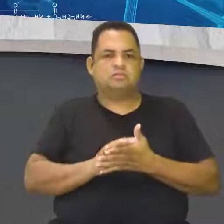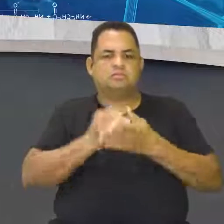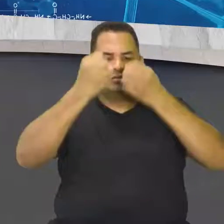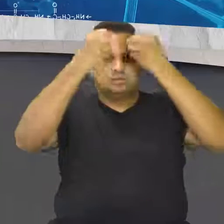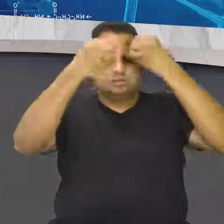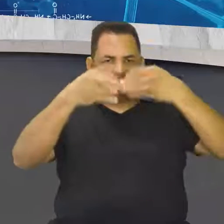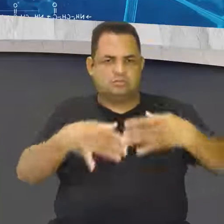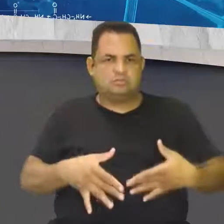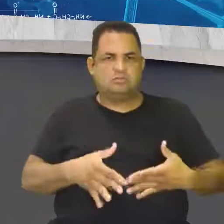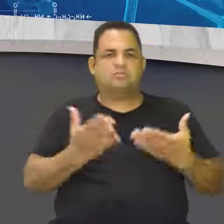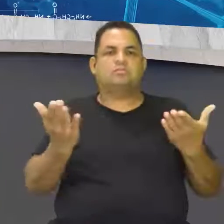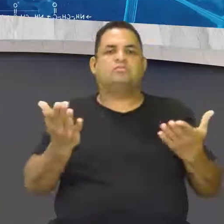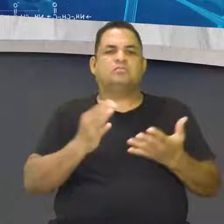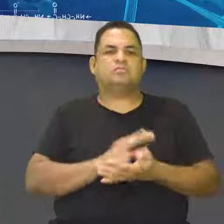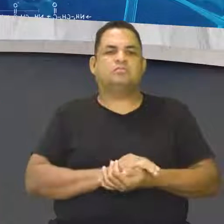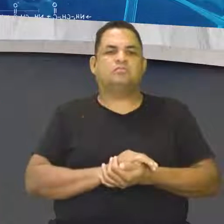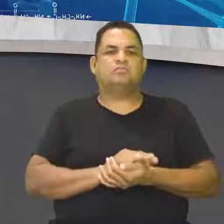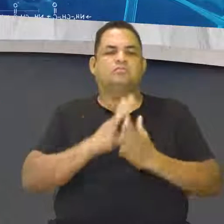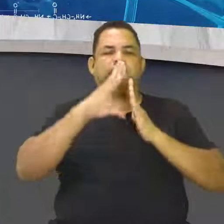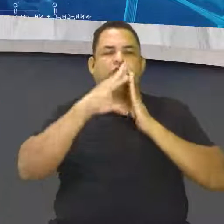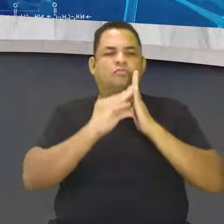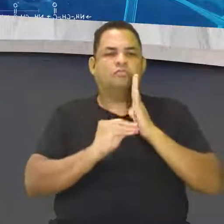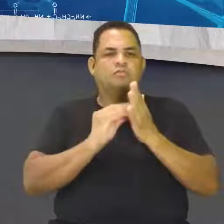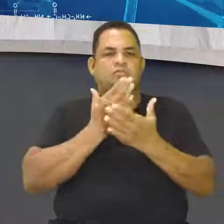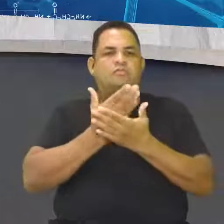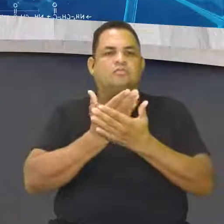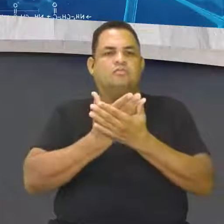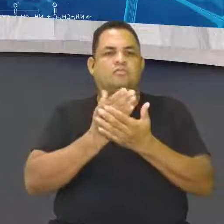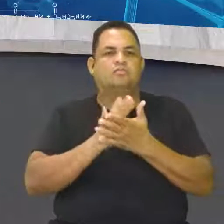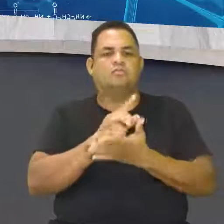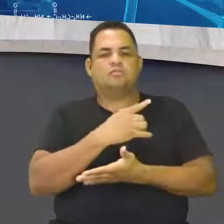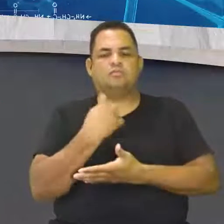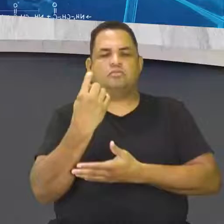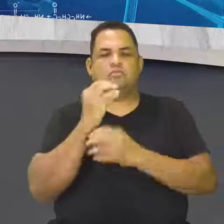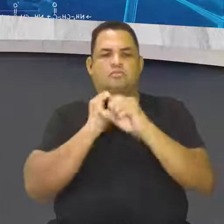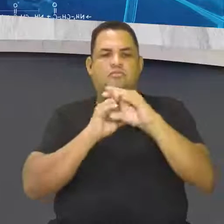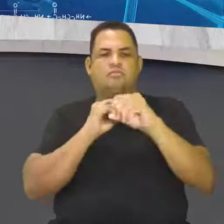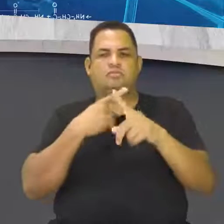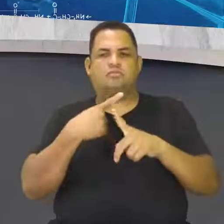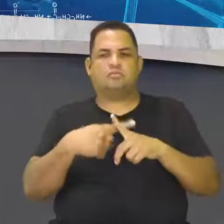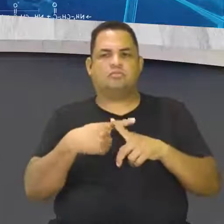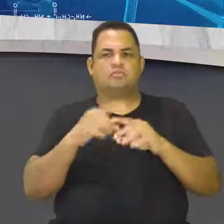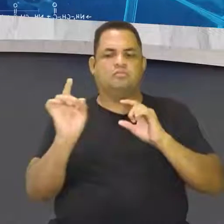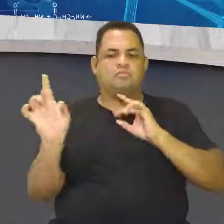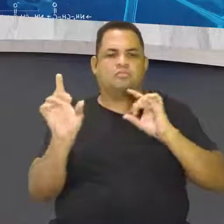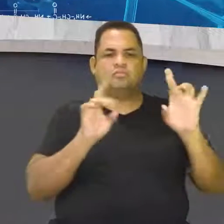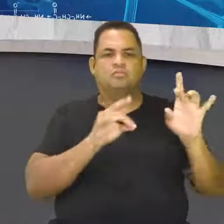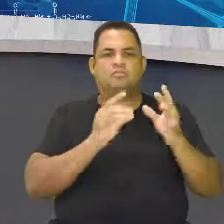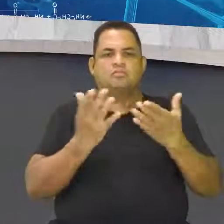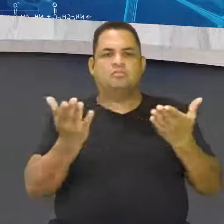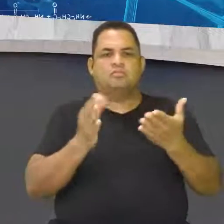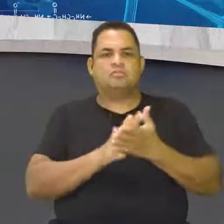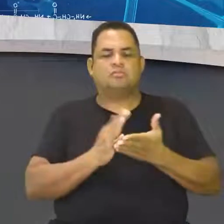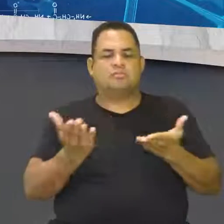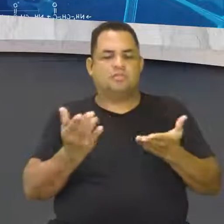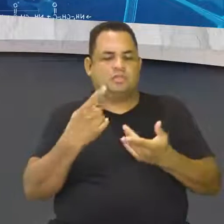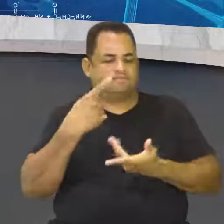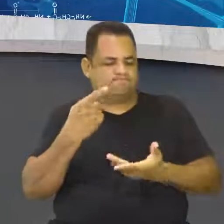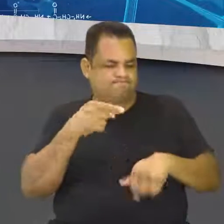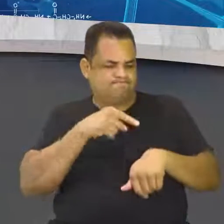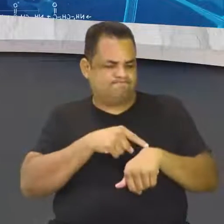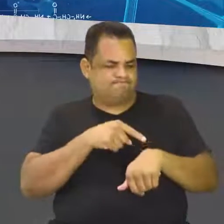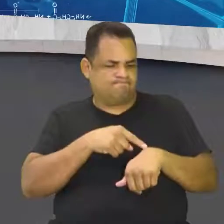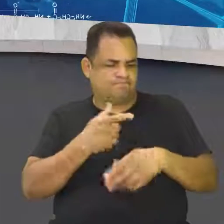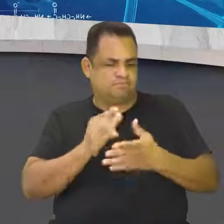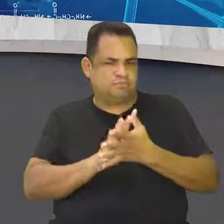referenciou, o que ela falou, o conteúdo da aula que nós ministramos. Por quê? cada momento que você reflete